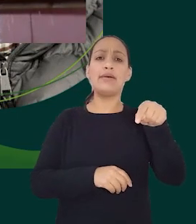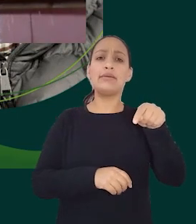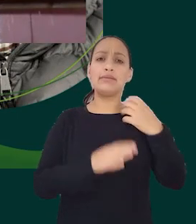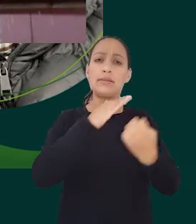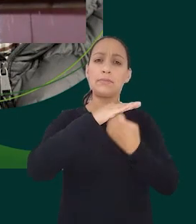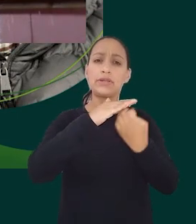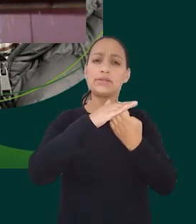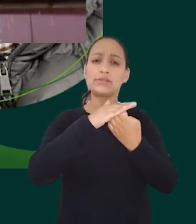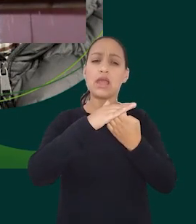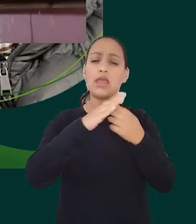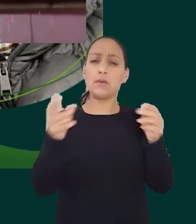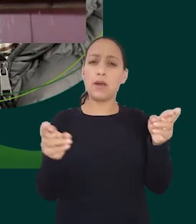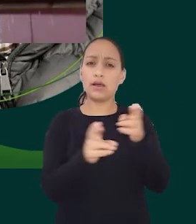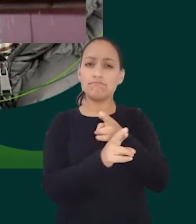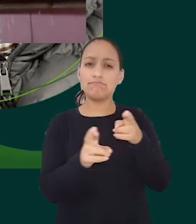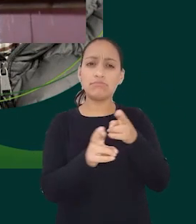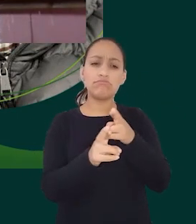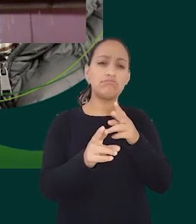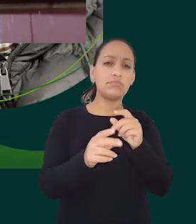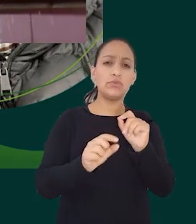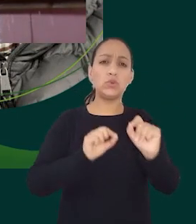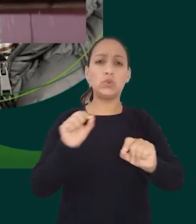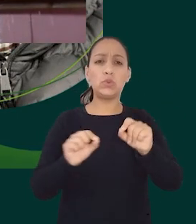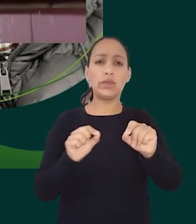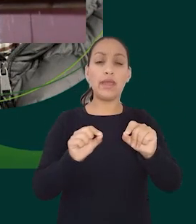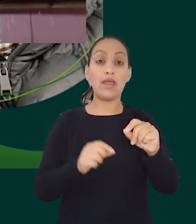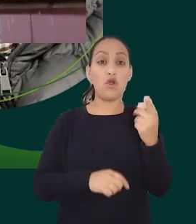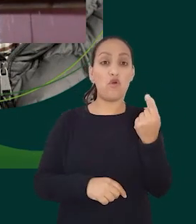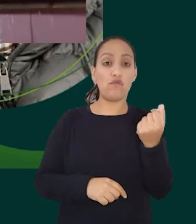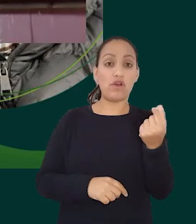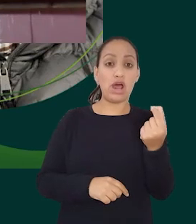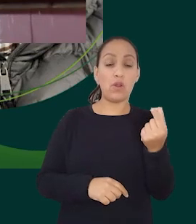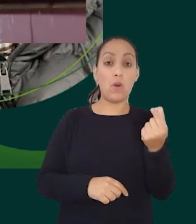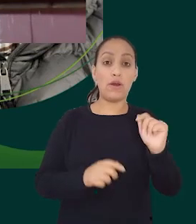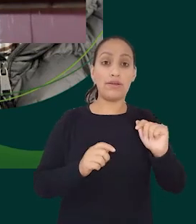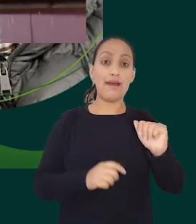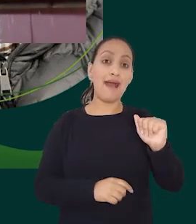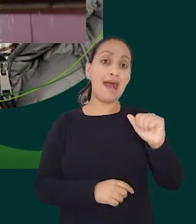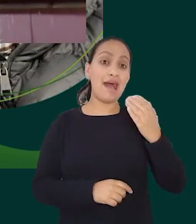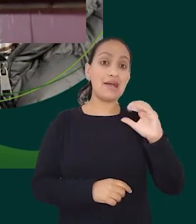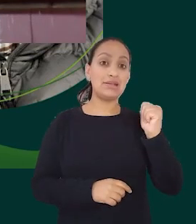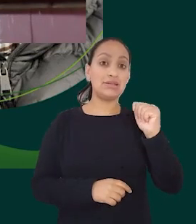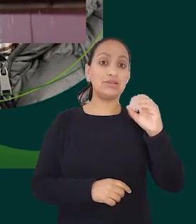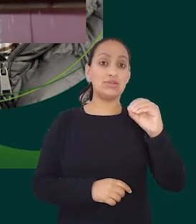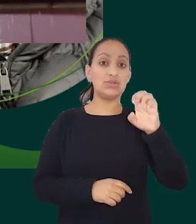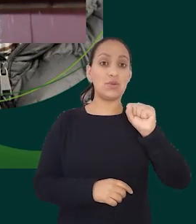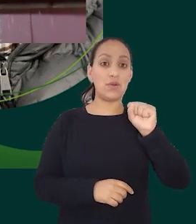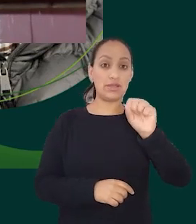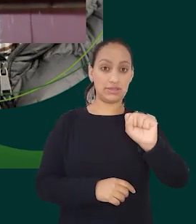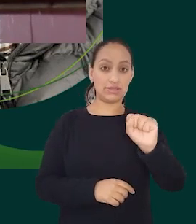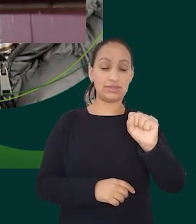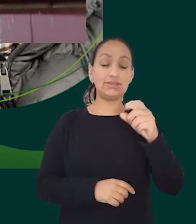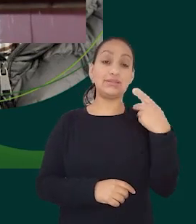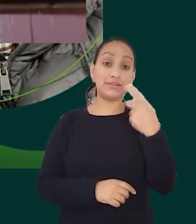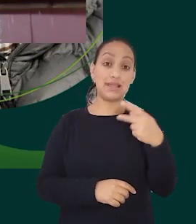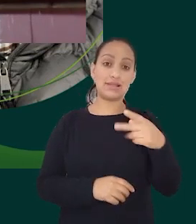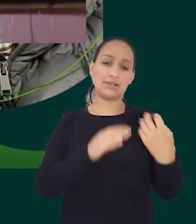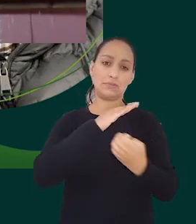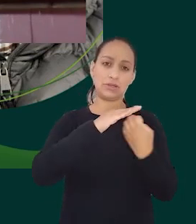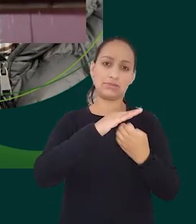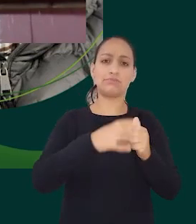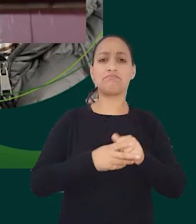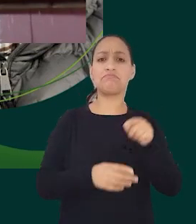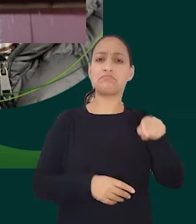uma correlação com o valor das ações dessas empresas ou de setores dessas empresas. Esse